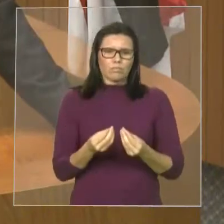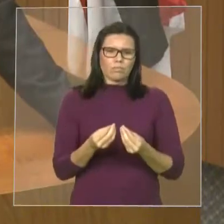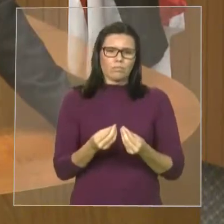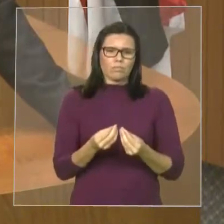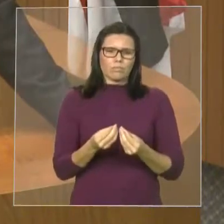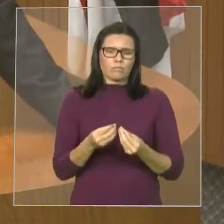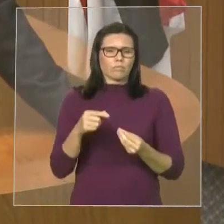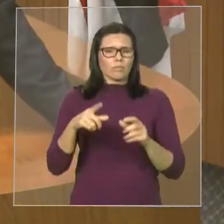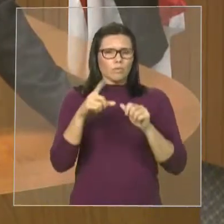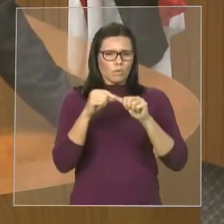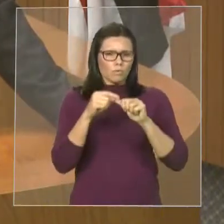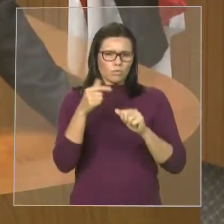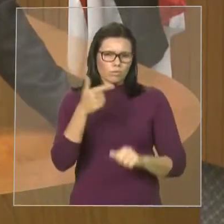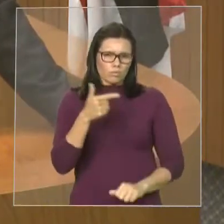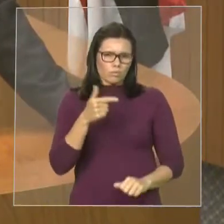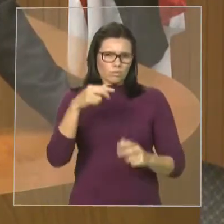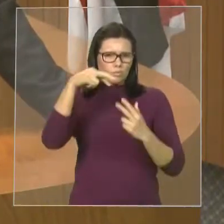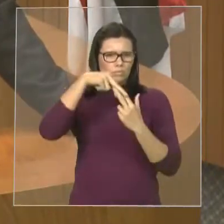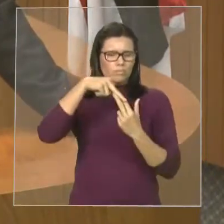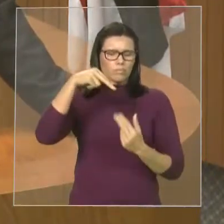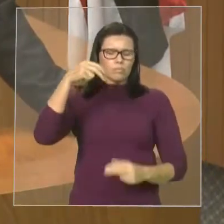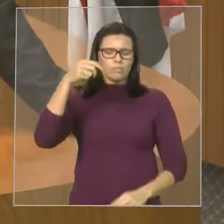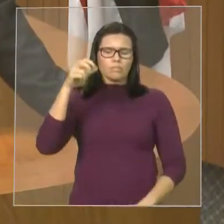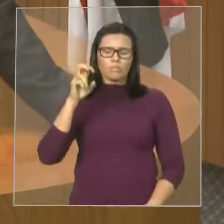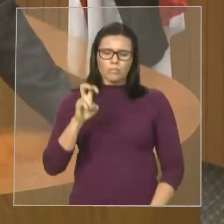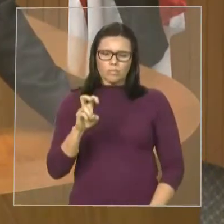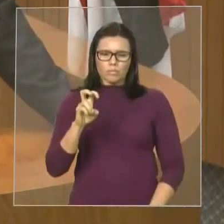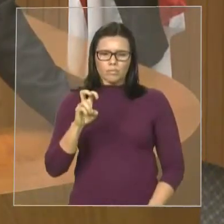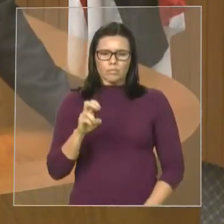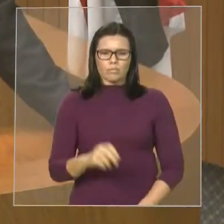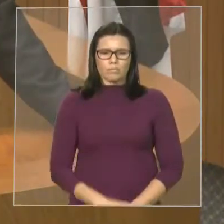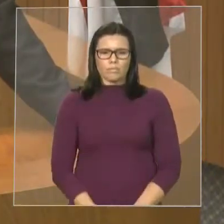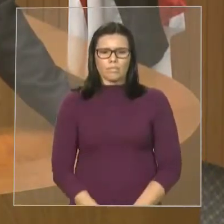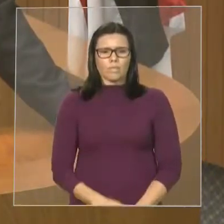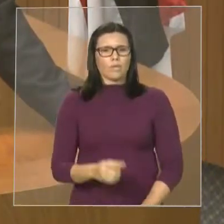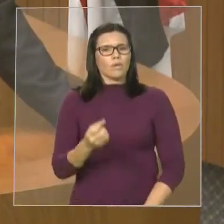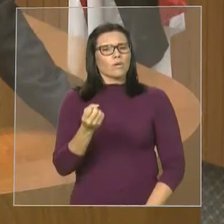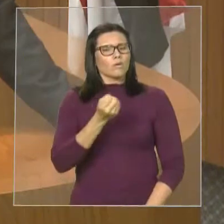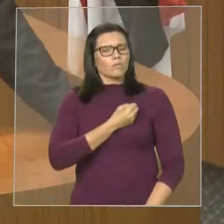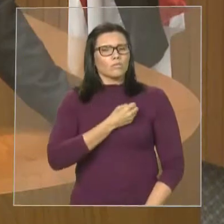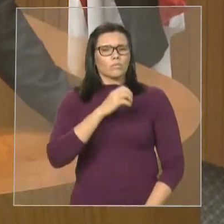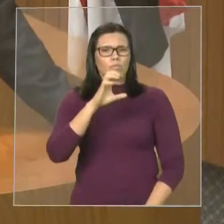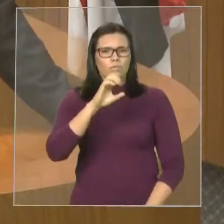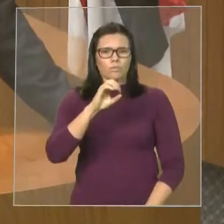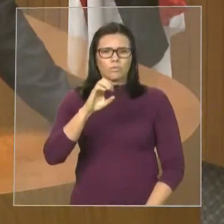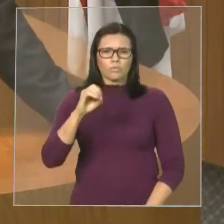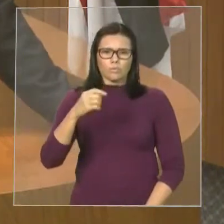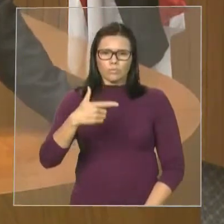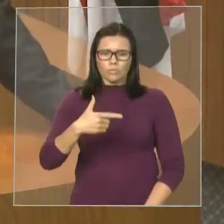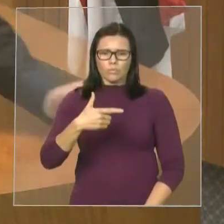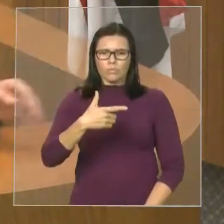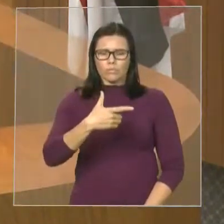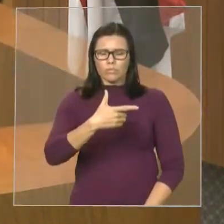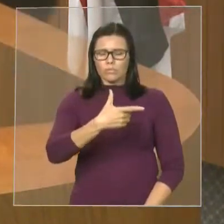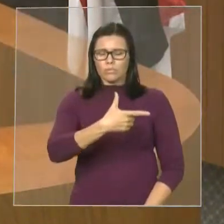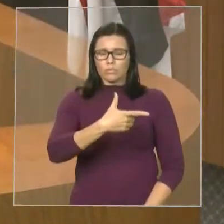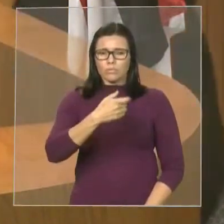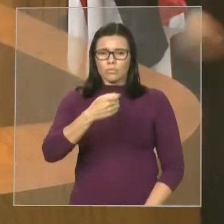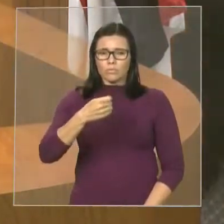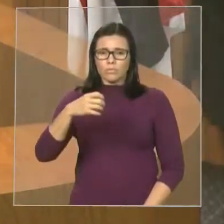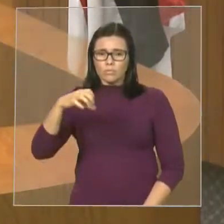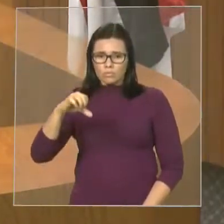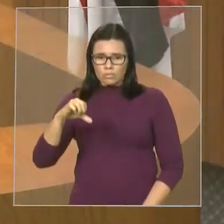no artigo 2º, inciso 5º, da orientação normativa número 002/2009 do Ministério da Previdência